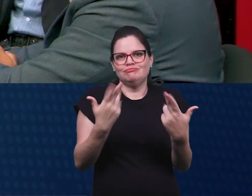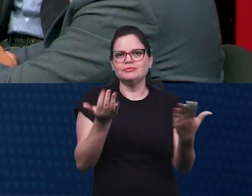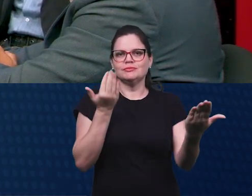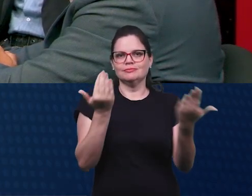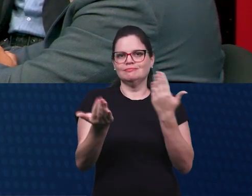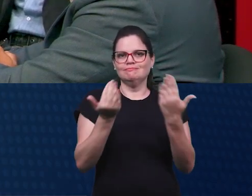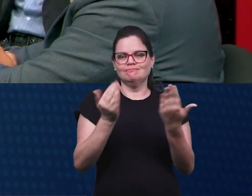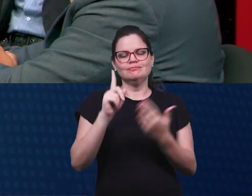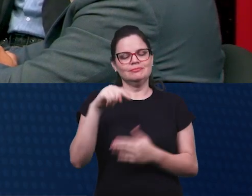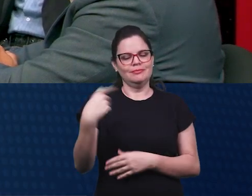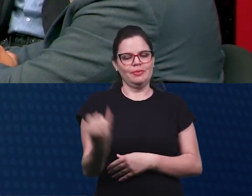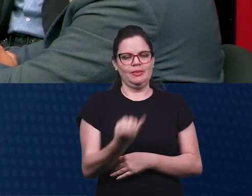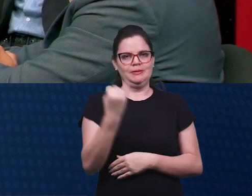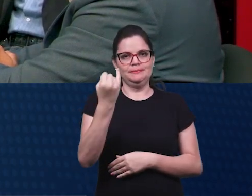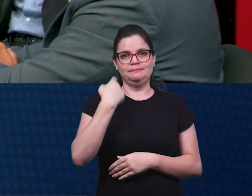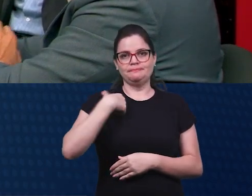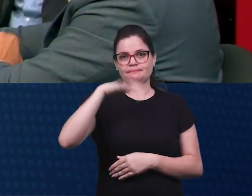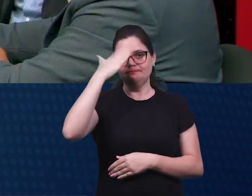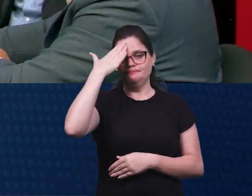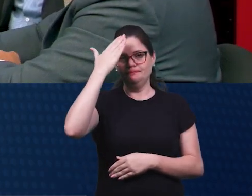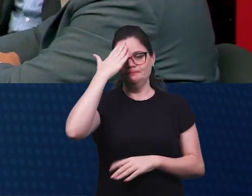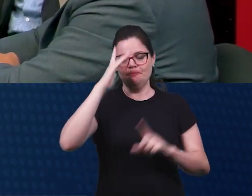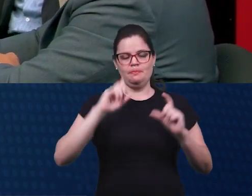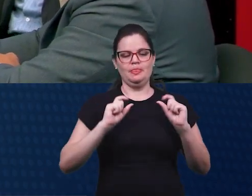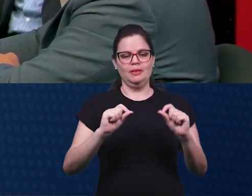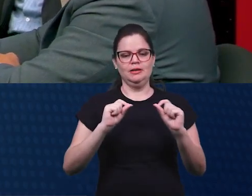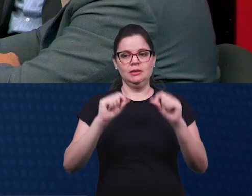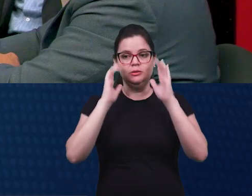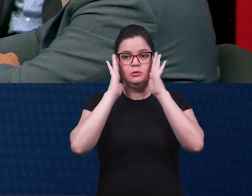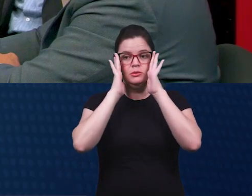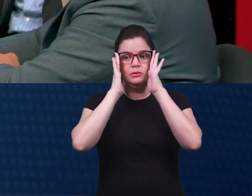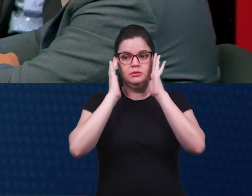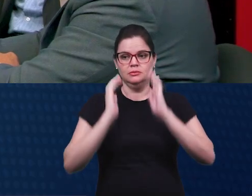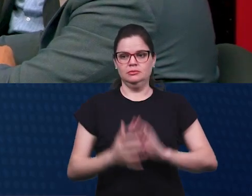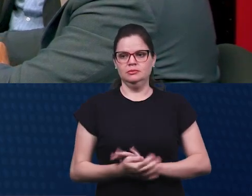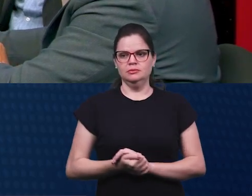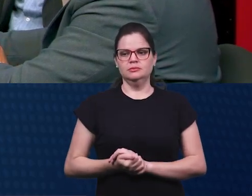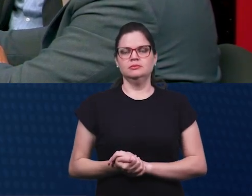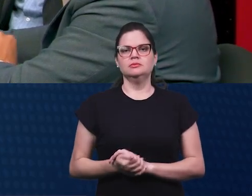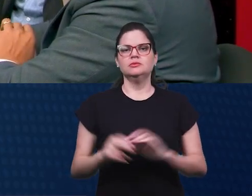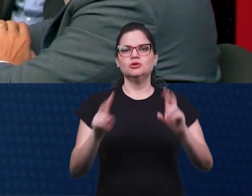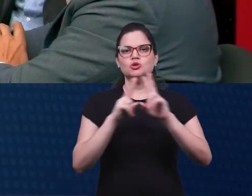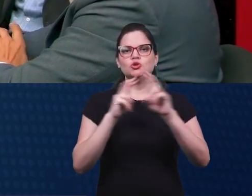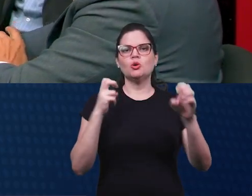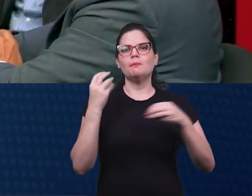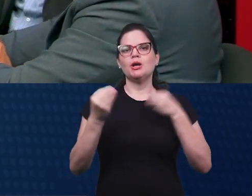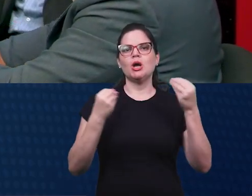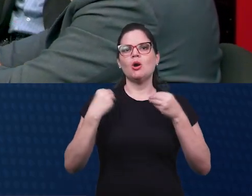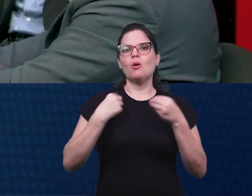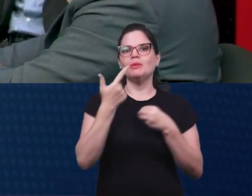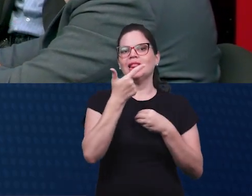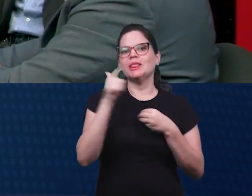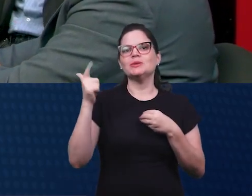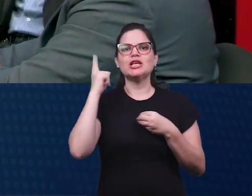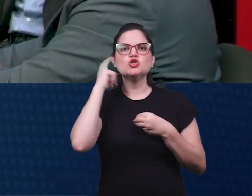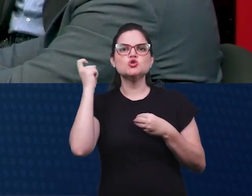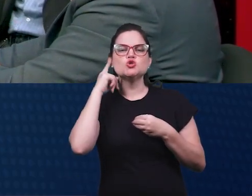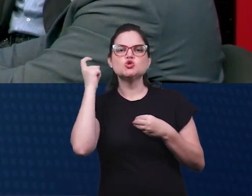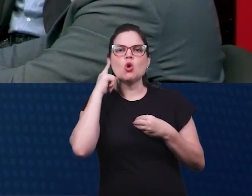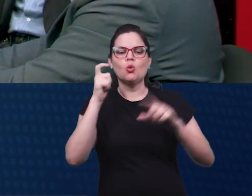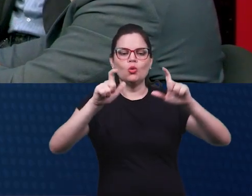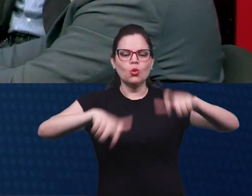E é importante, dentro deste contexto, deste assunto, né, da ausência do som, a